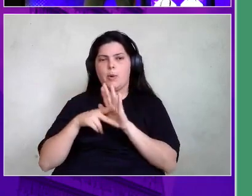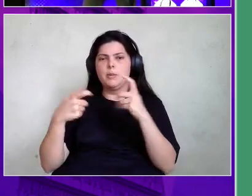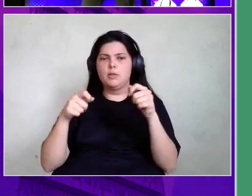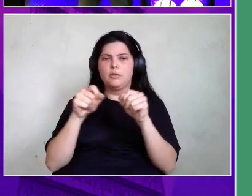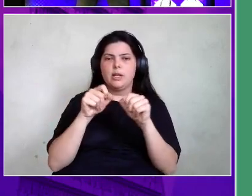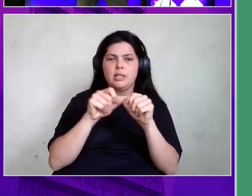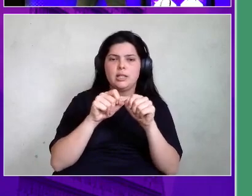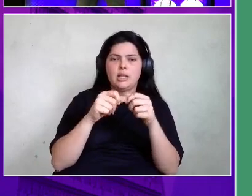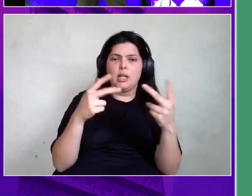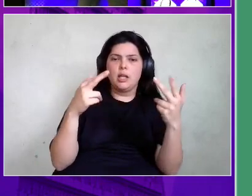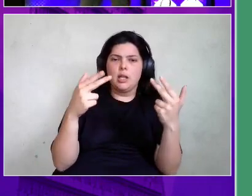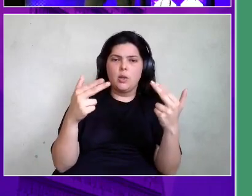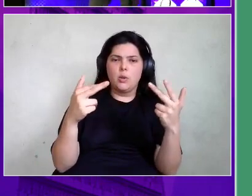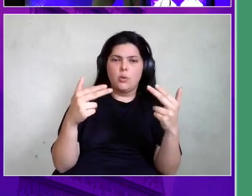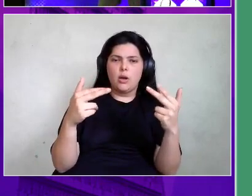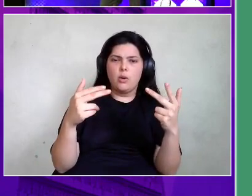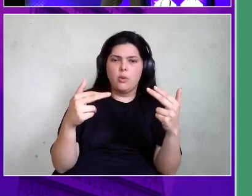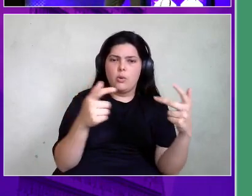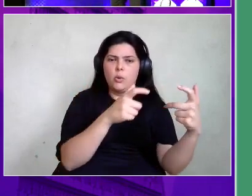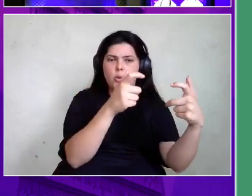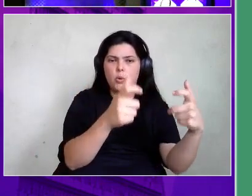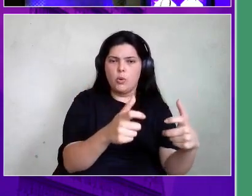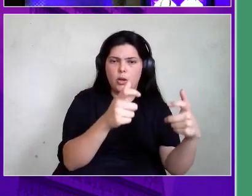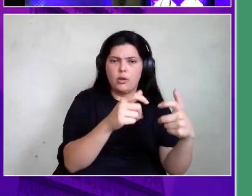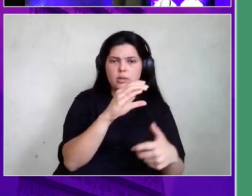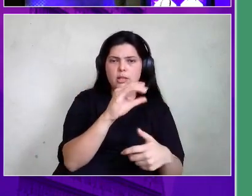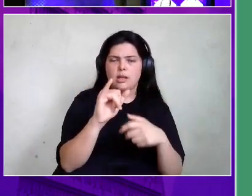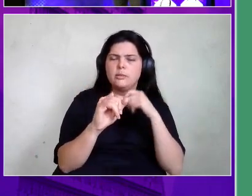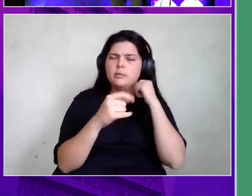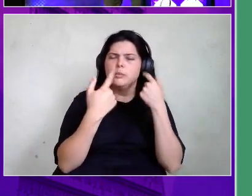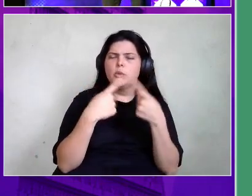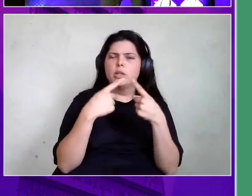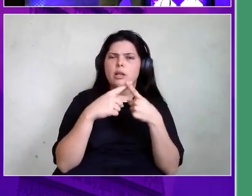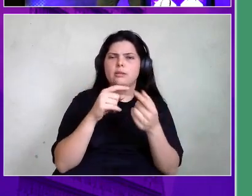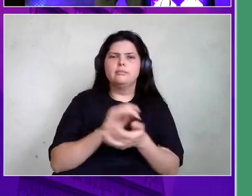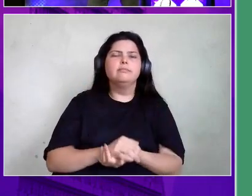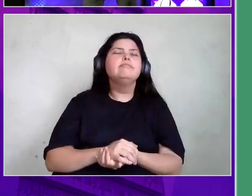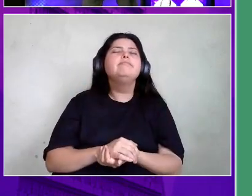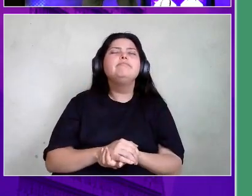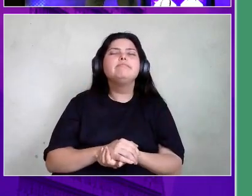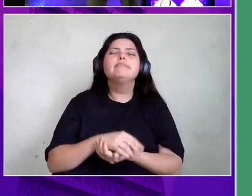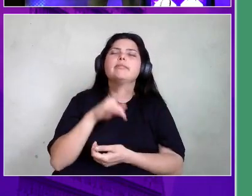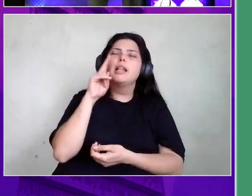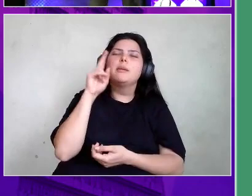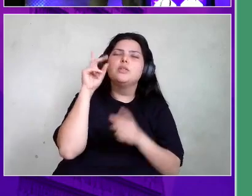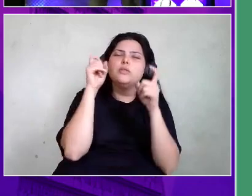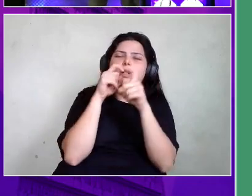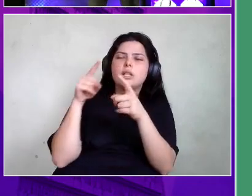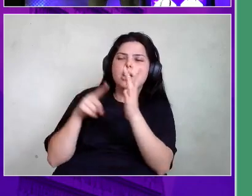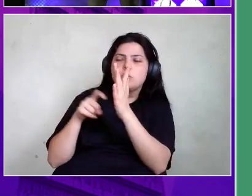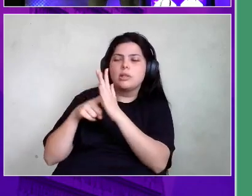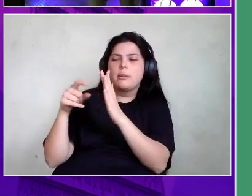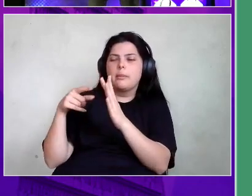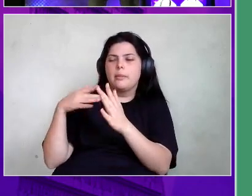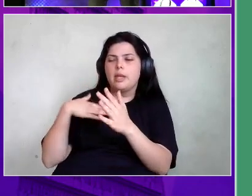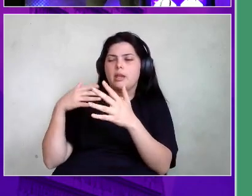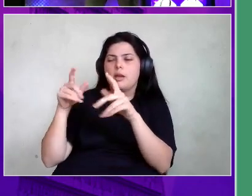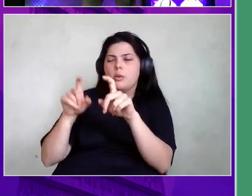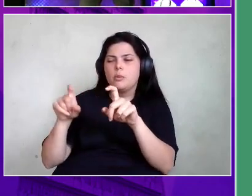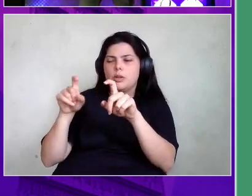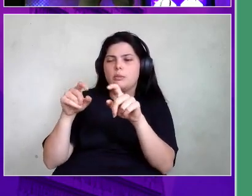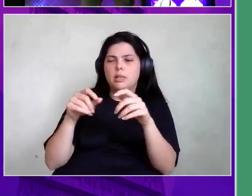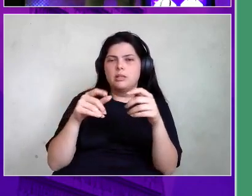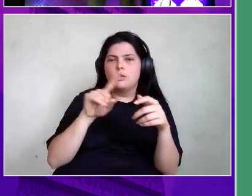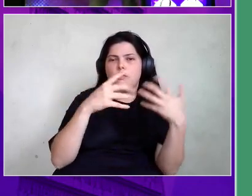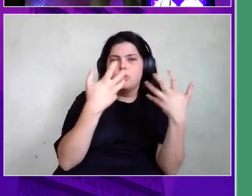dentro da minha ferramenta de CI. E por que isso? Lembra daquela dificuldade? Roda na minha máquina, não funciona no CI. Funciona no